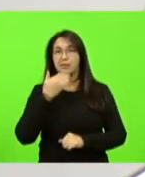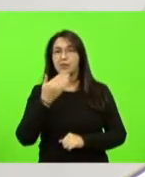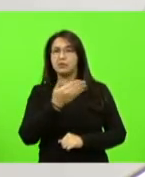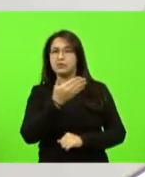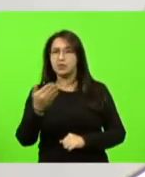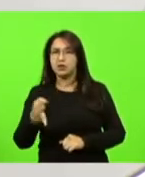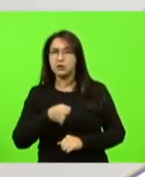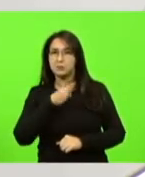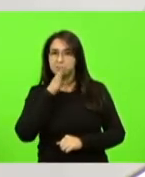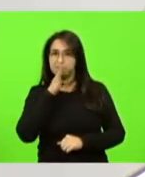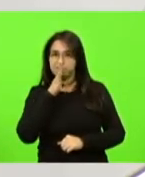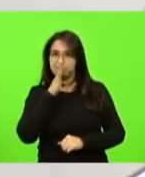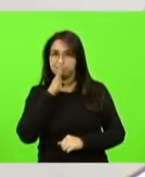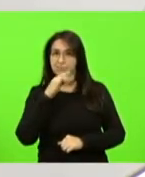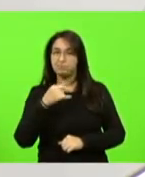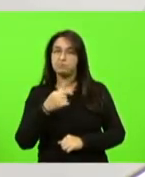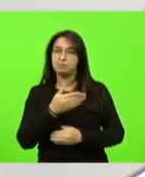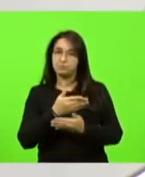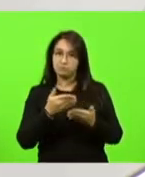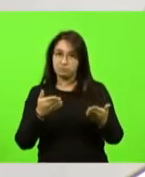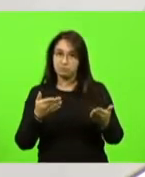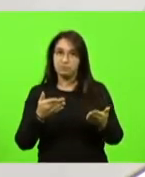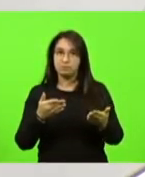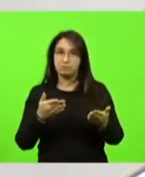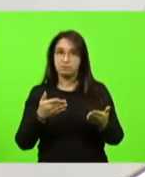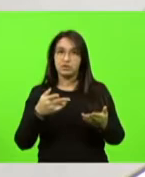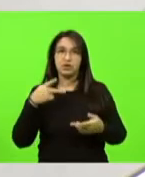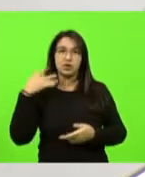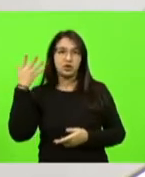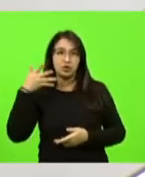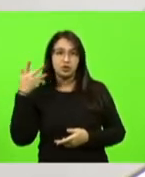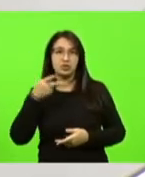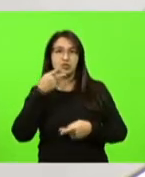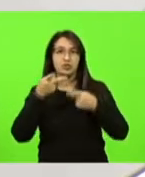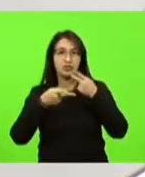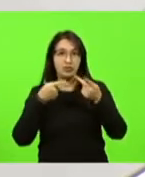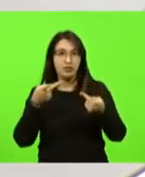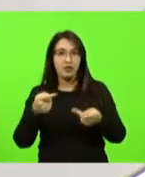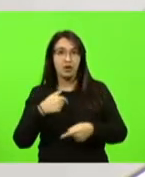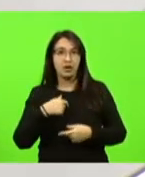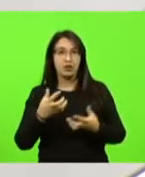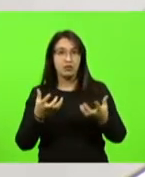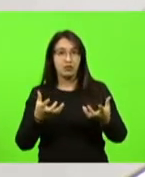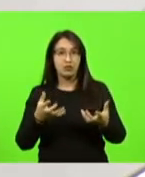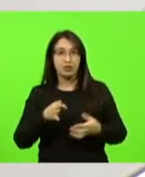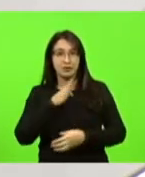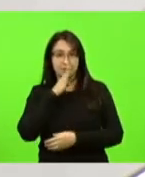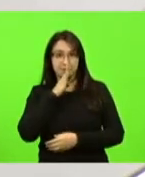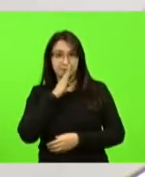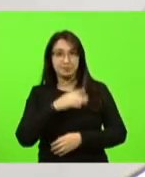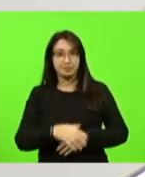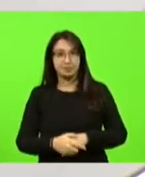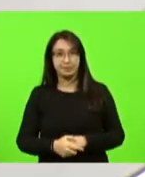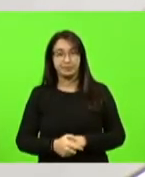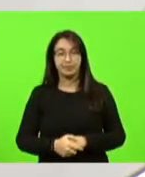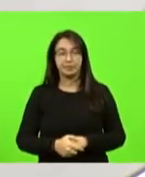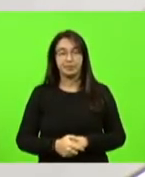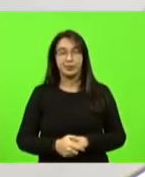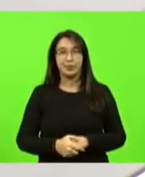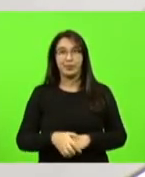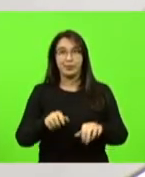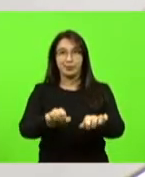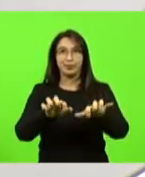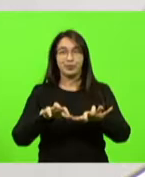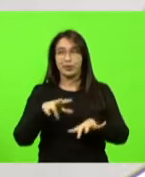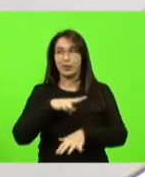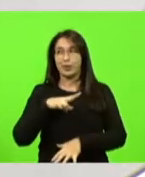deputados, que eu respeito muito quando estão falando, eu gostaria de ser respeitado. Muito obrigado. Nenhuma audiência pública nós fizemos